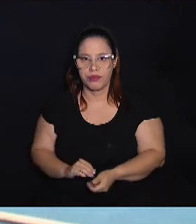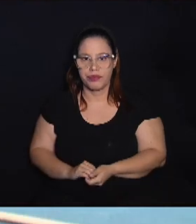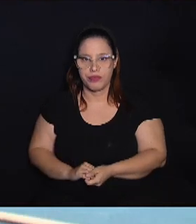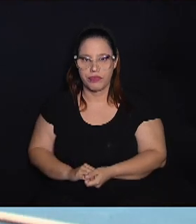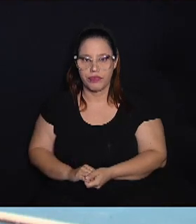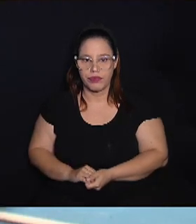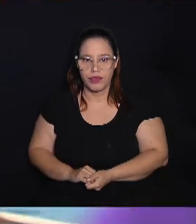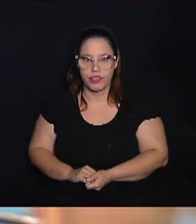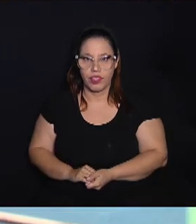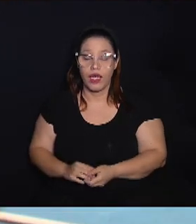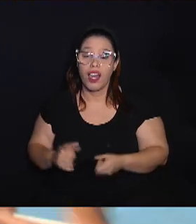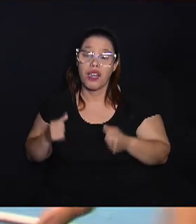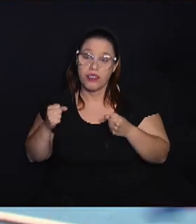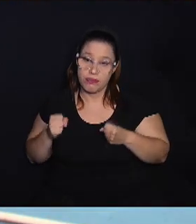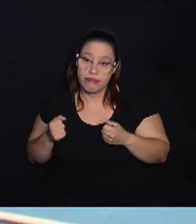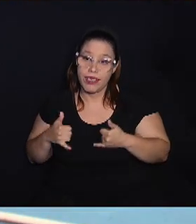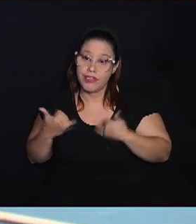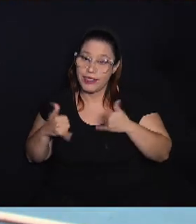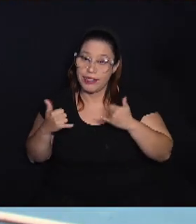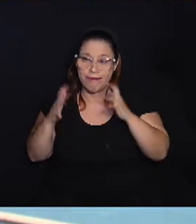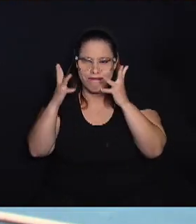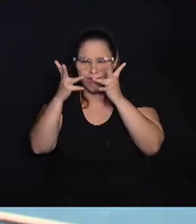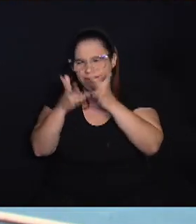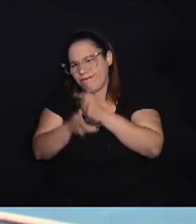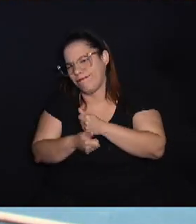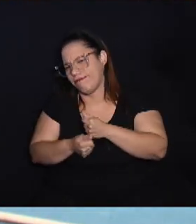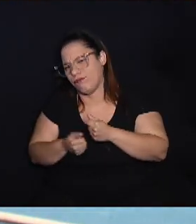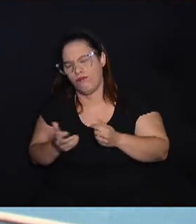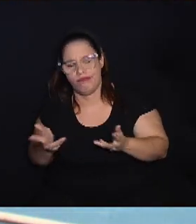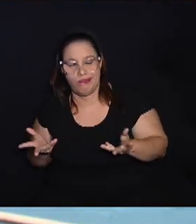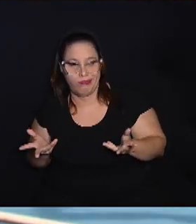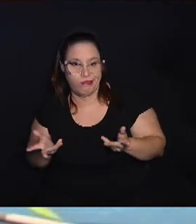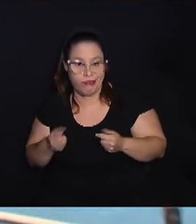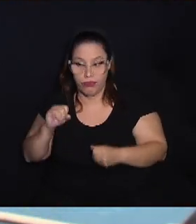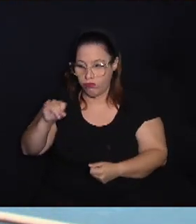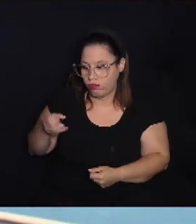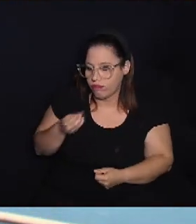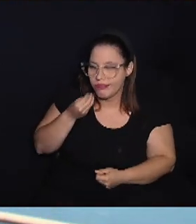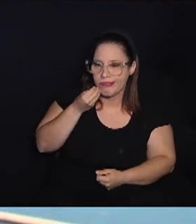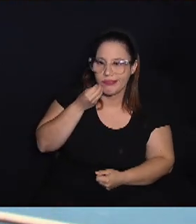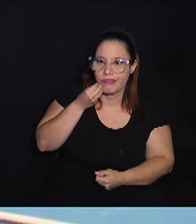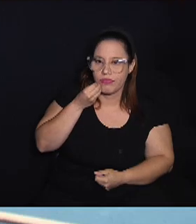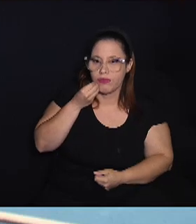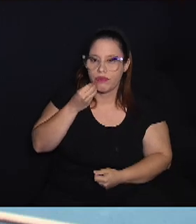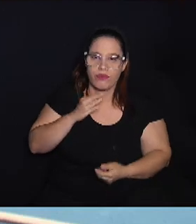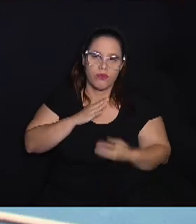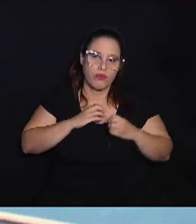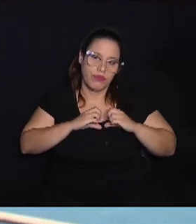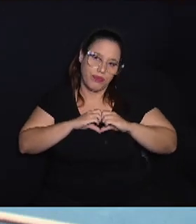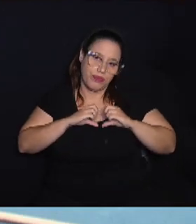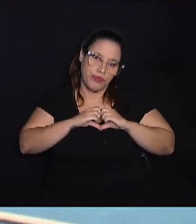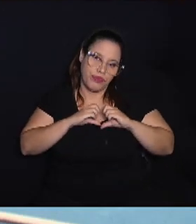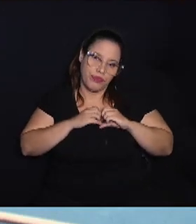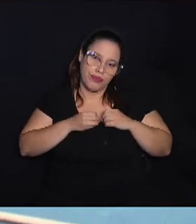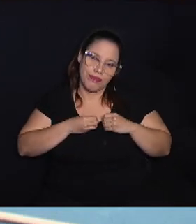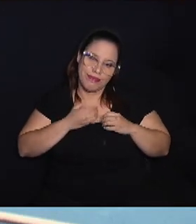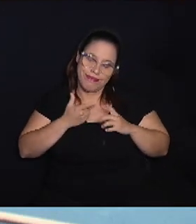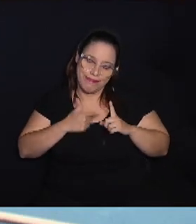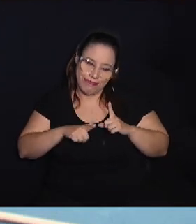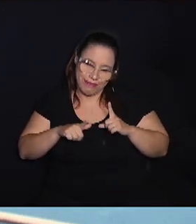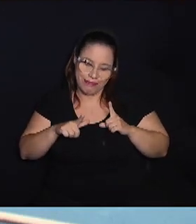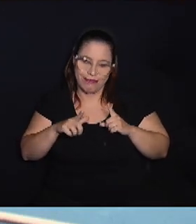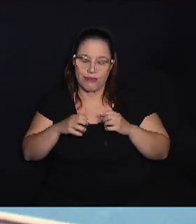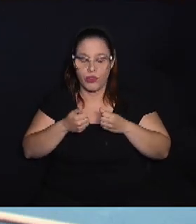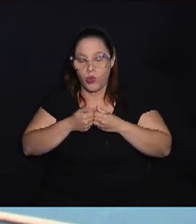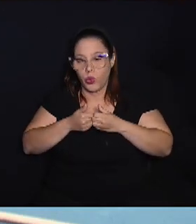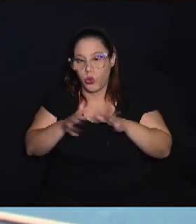eu possa me divertir, que seja lindo, que eu possa aproveitar e que eu faça com o coração limpo e de braços abertos, que eu